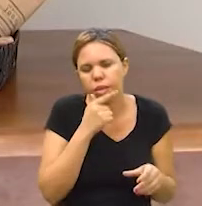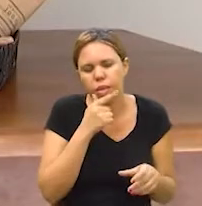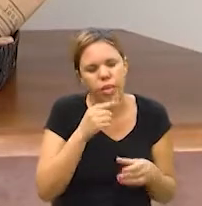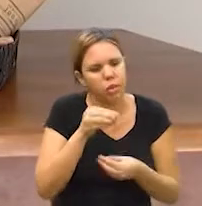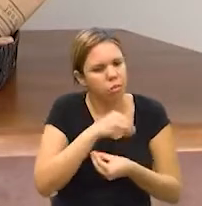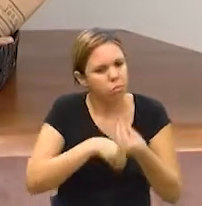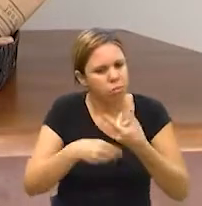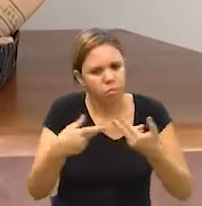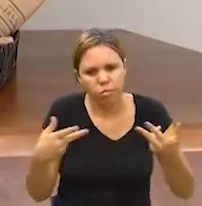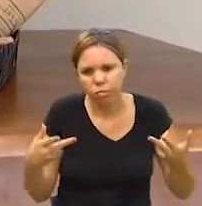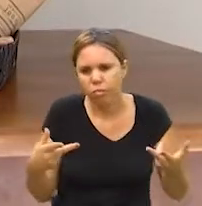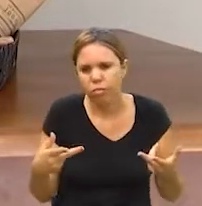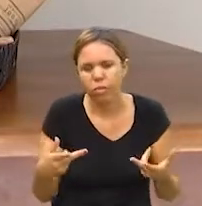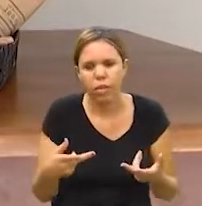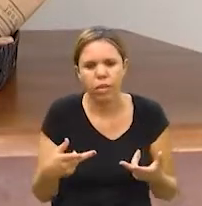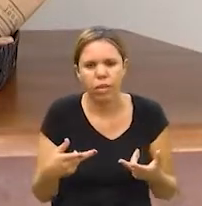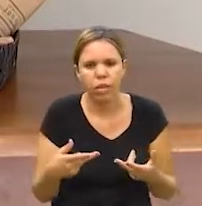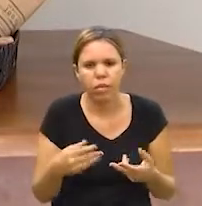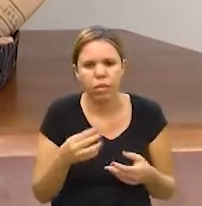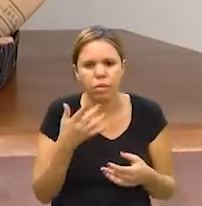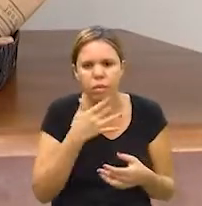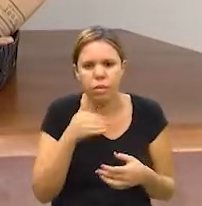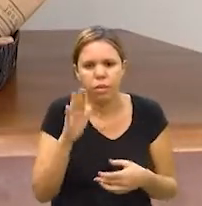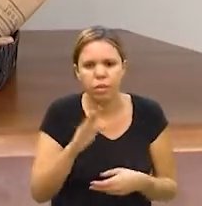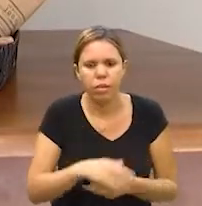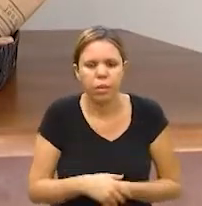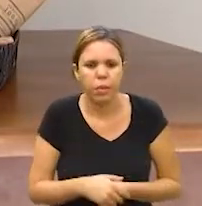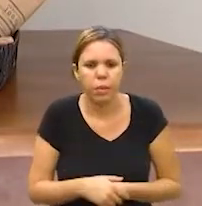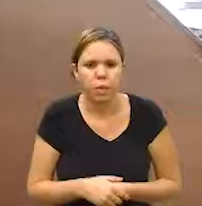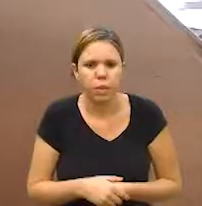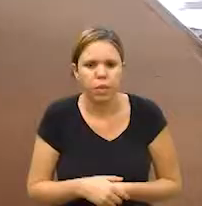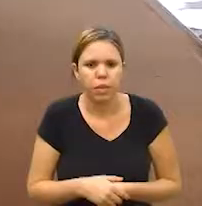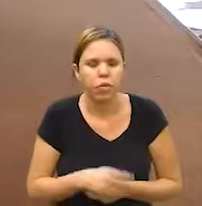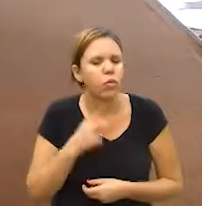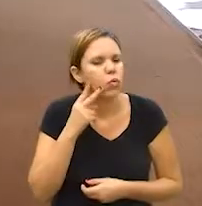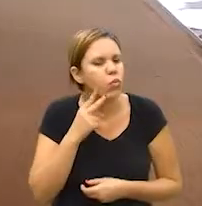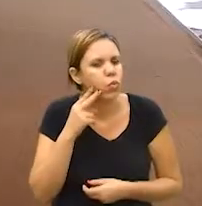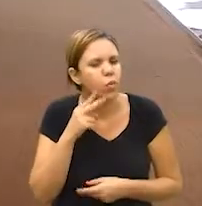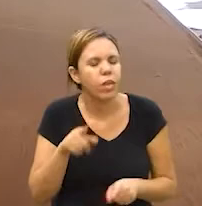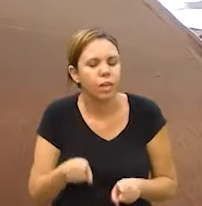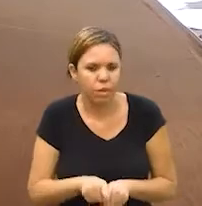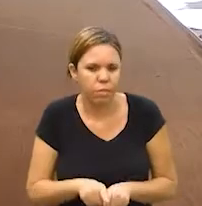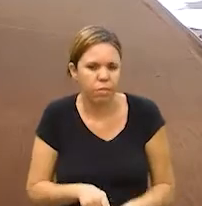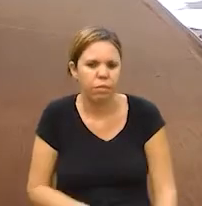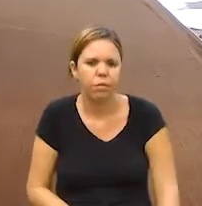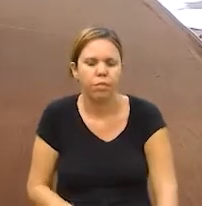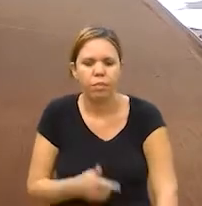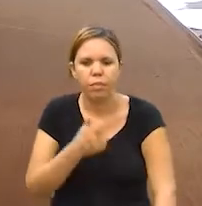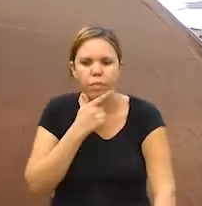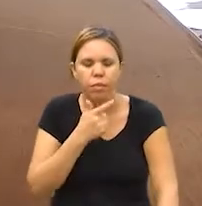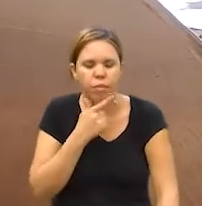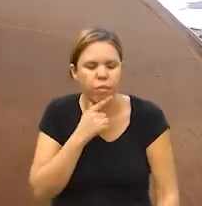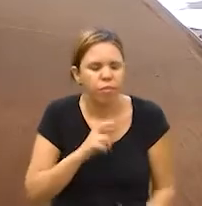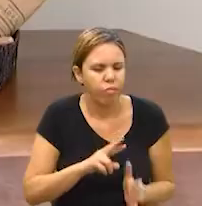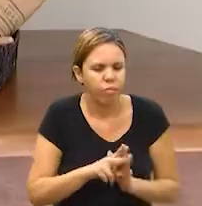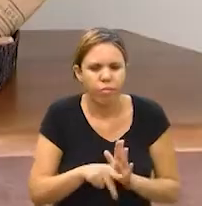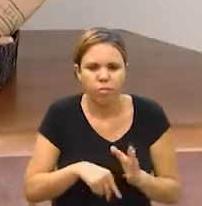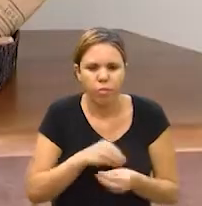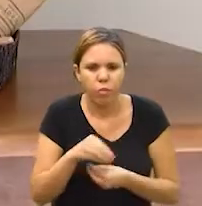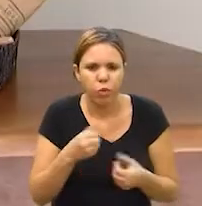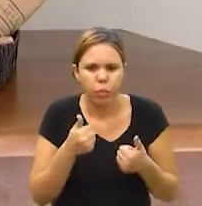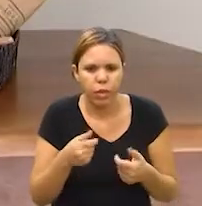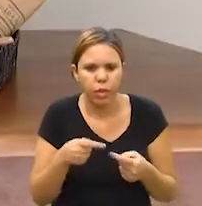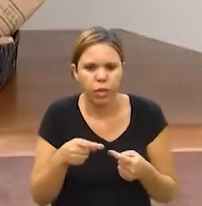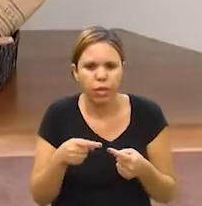azeitona. Então tá pra deixar esse pão mais saboroso ainda. Com vinho. Um vinho, um queijo, um provolone vai muito